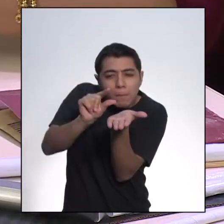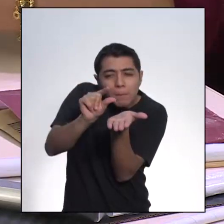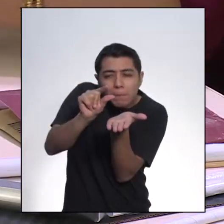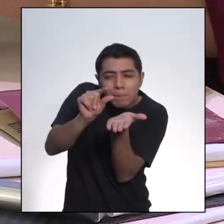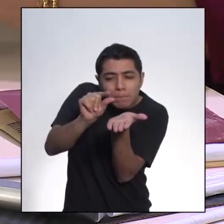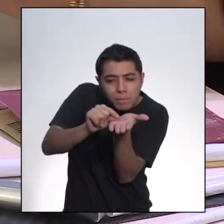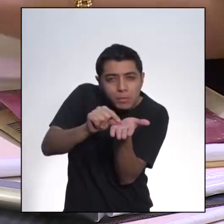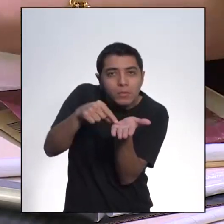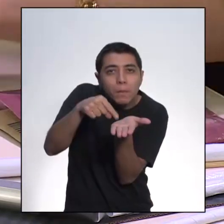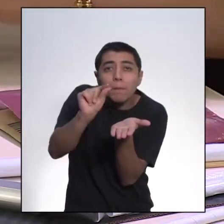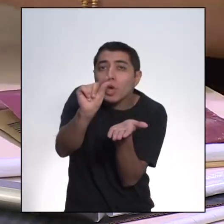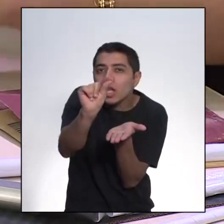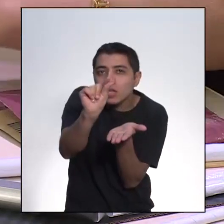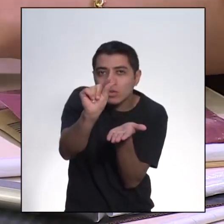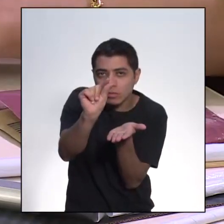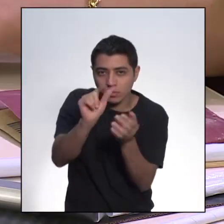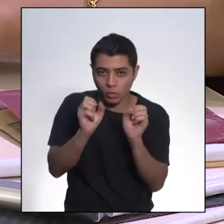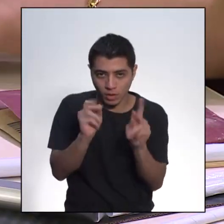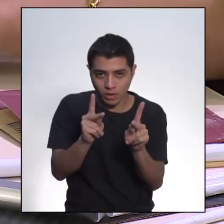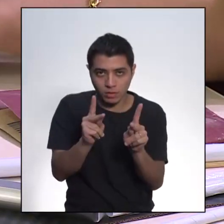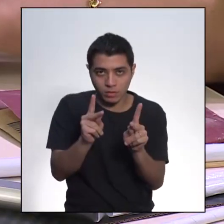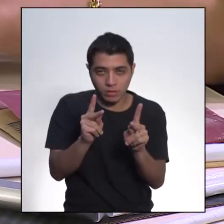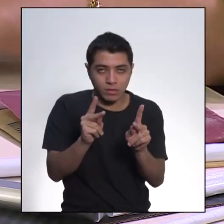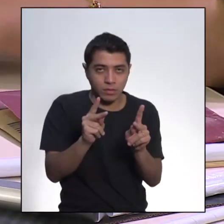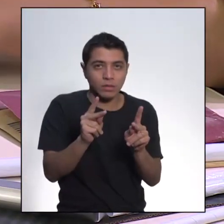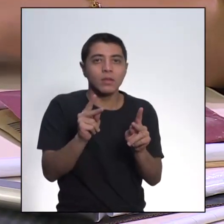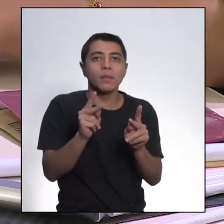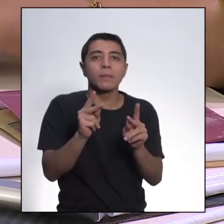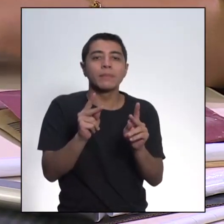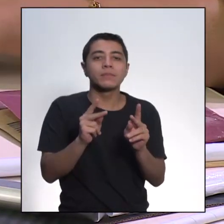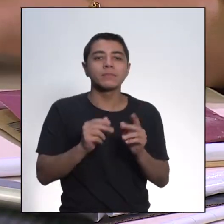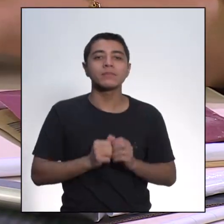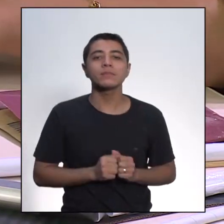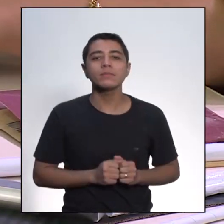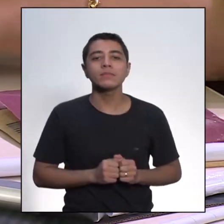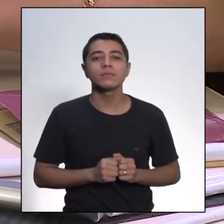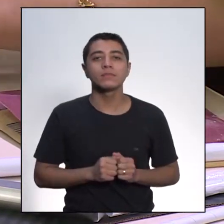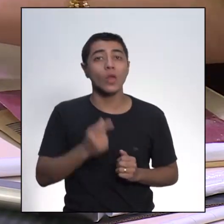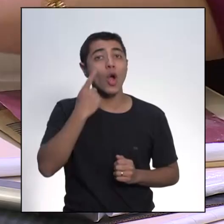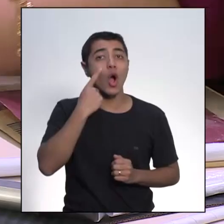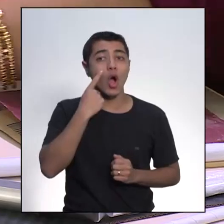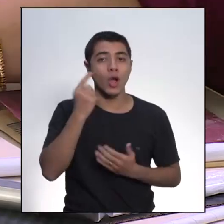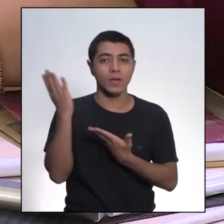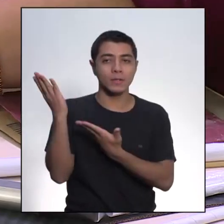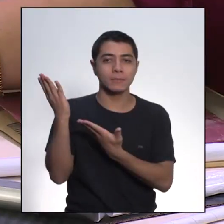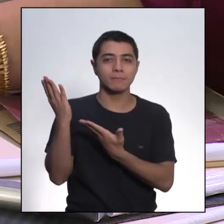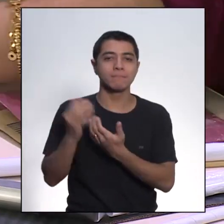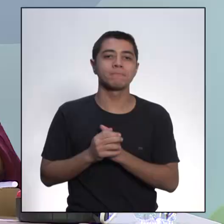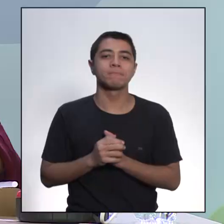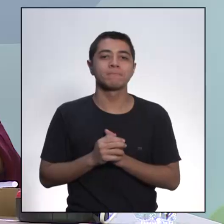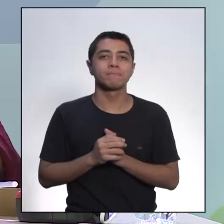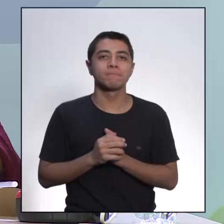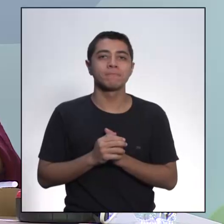que eles fiquem aqui bem paralelos. Ó, eu vou ajustar aqui.